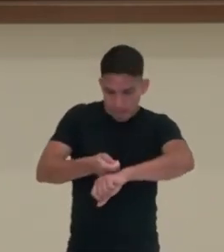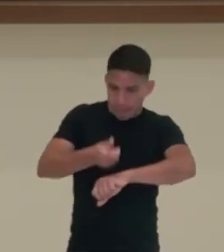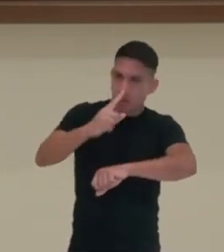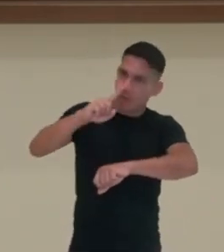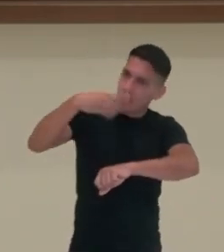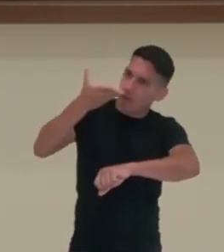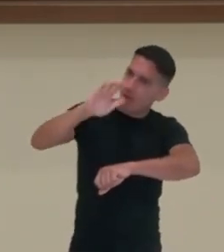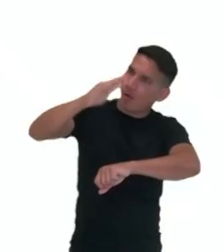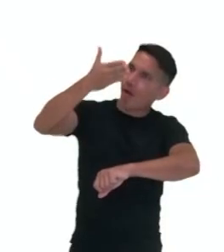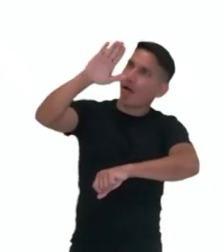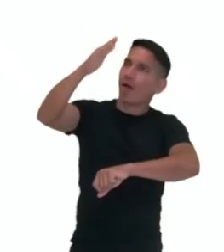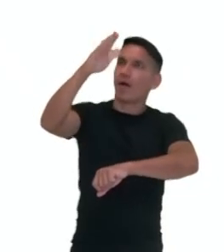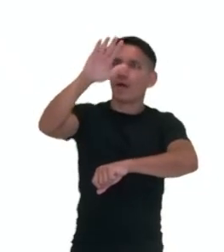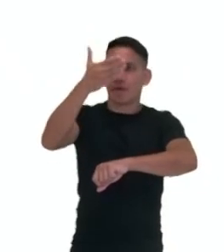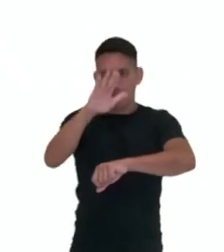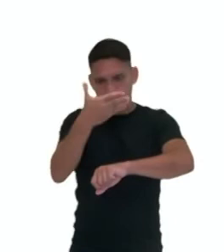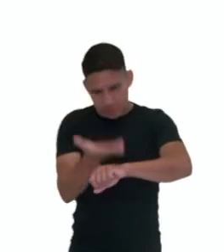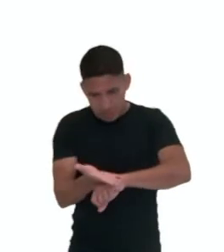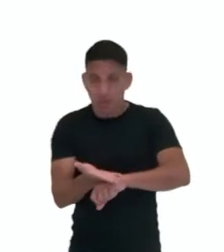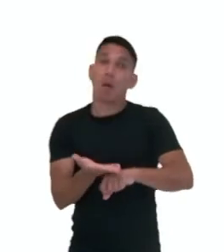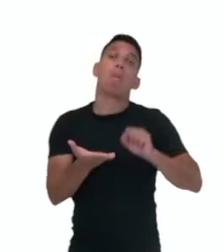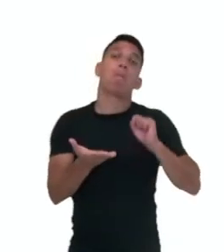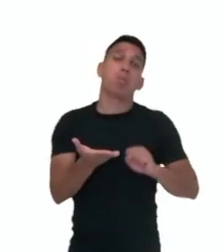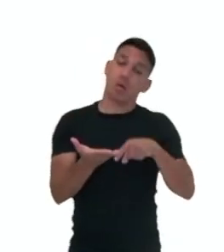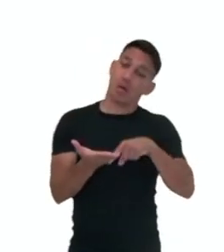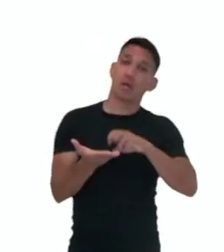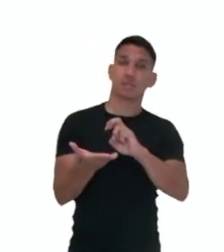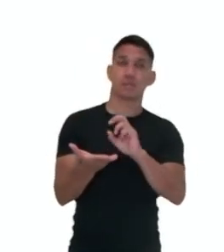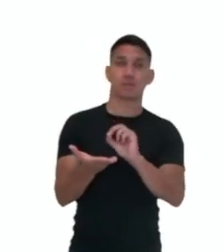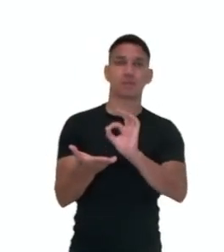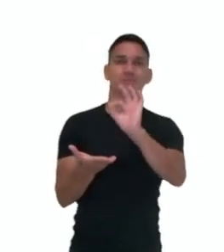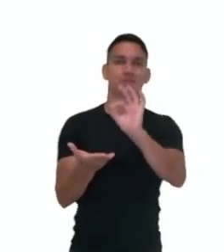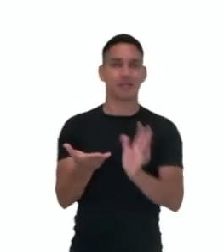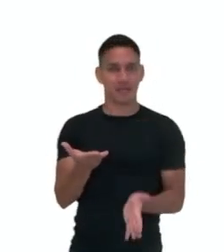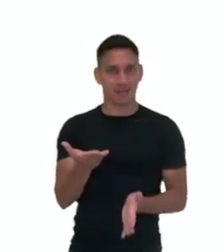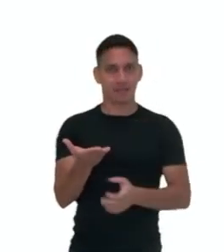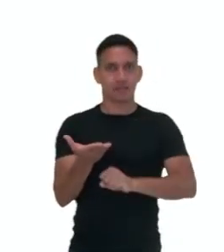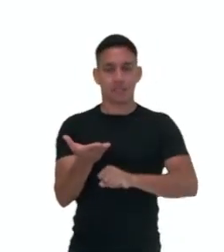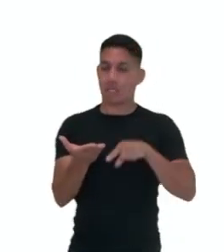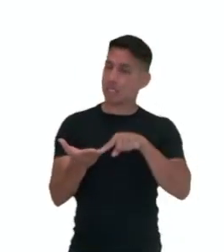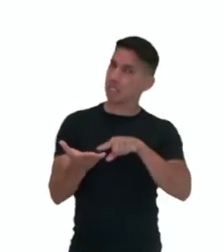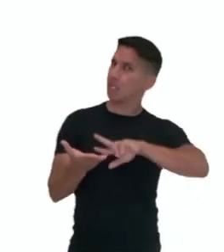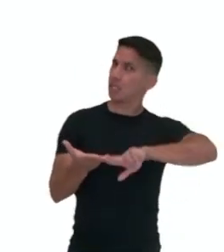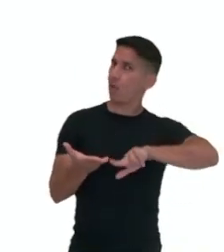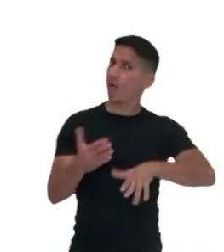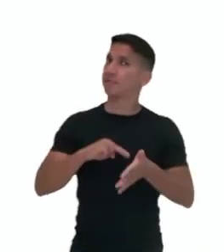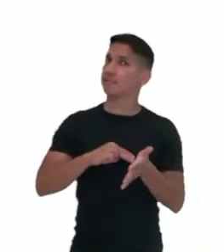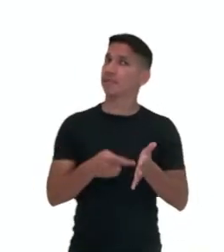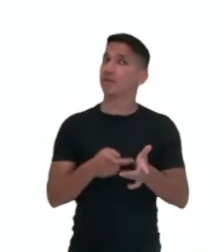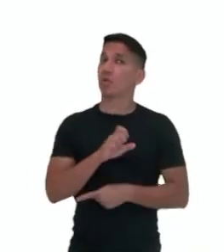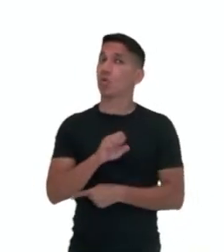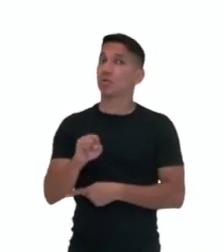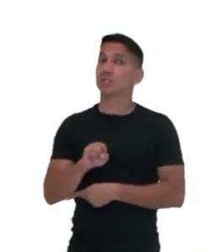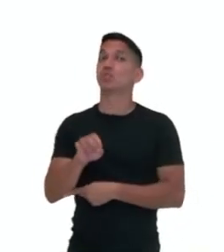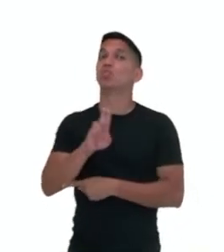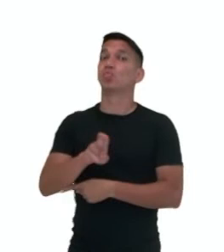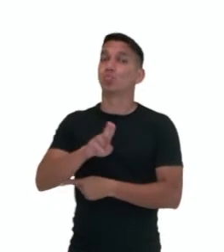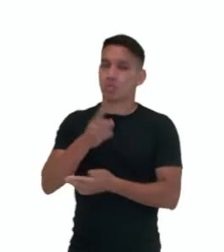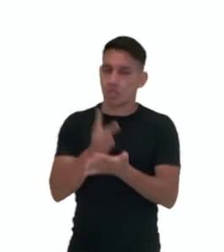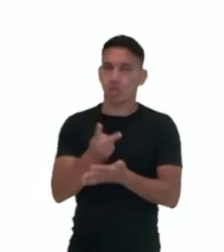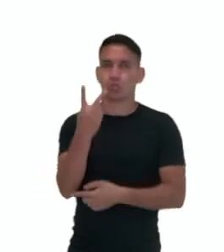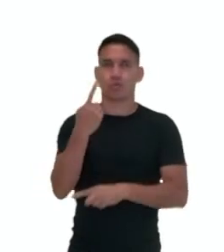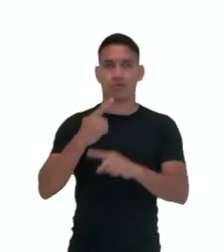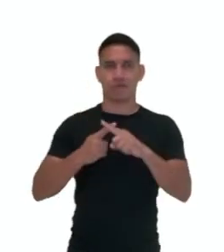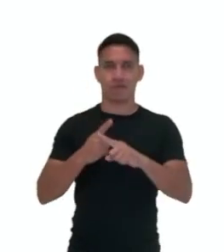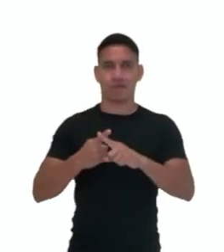a probabilidade de sair cara em 50%. Isso não significa que jogarmos duas vezes a